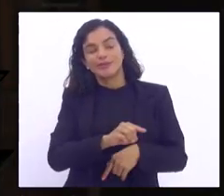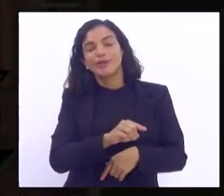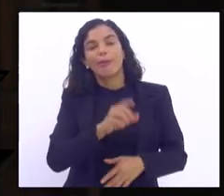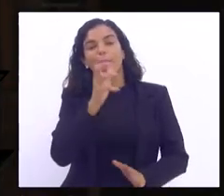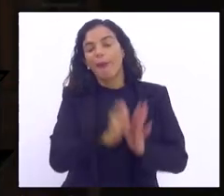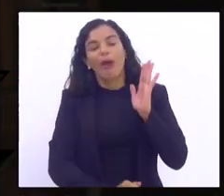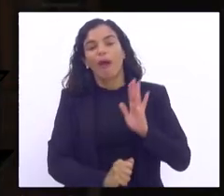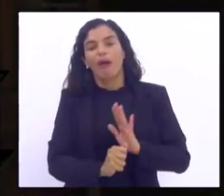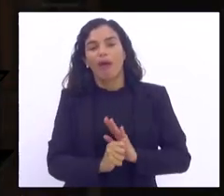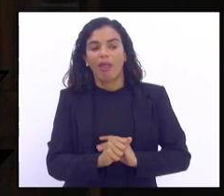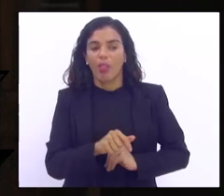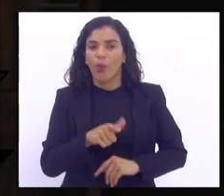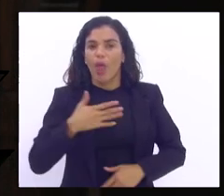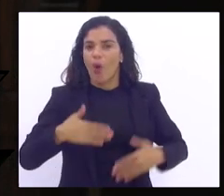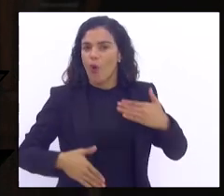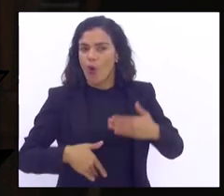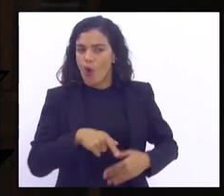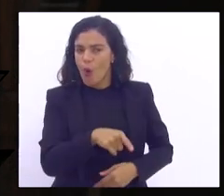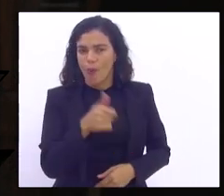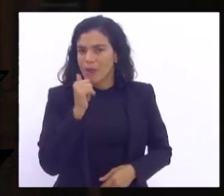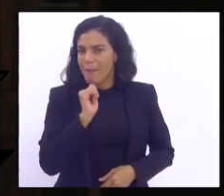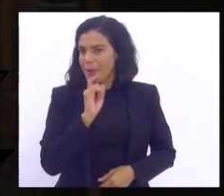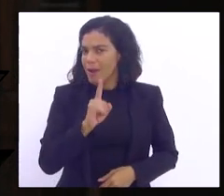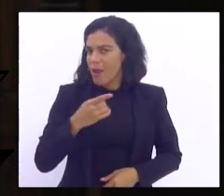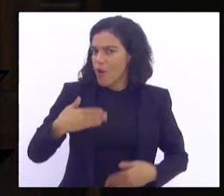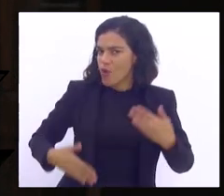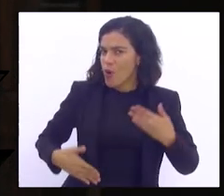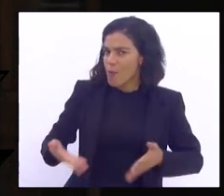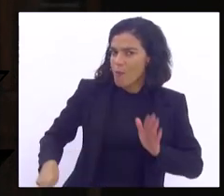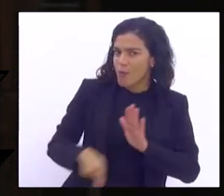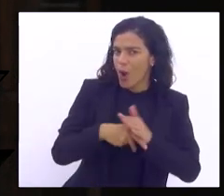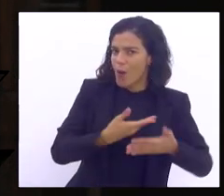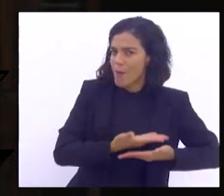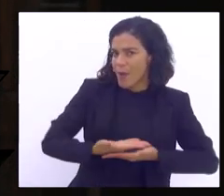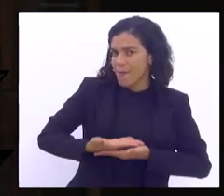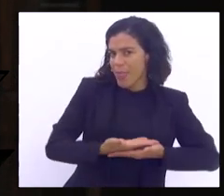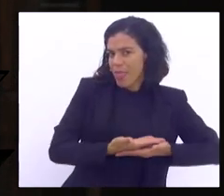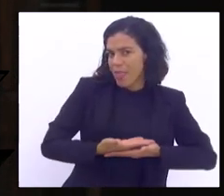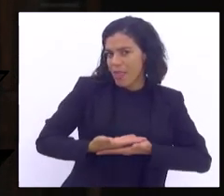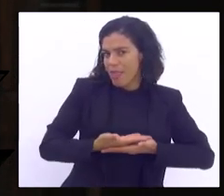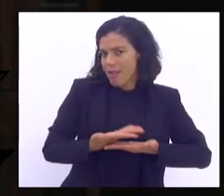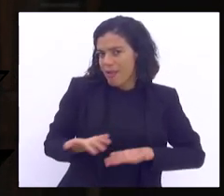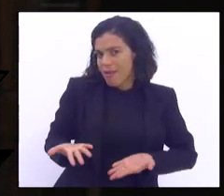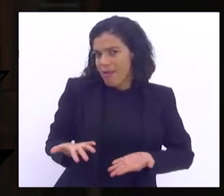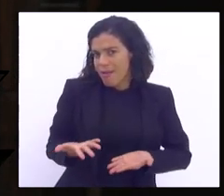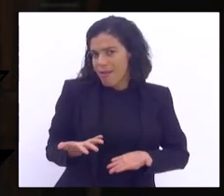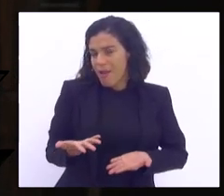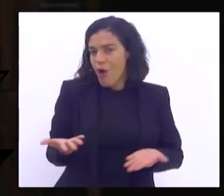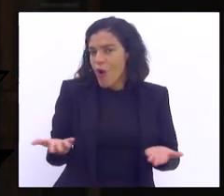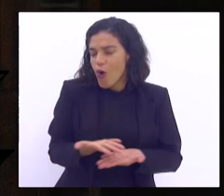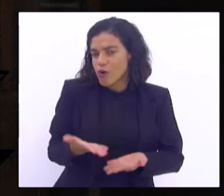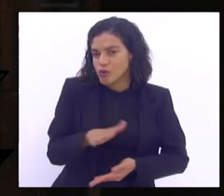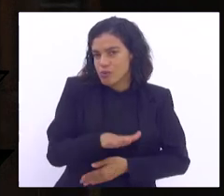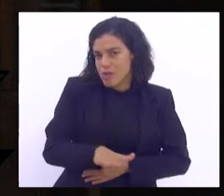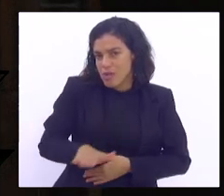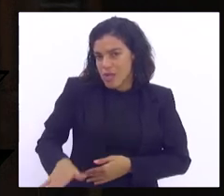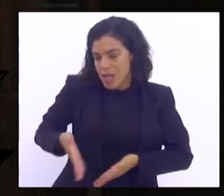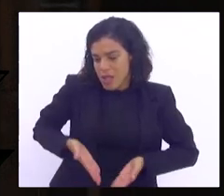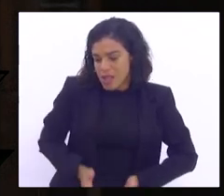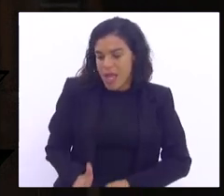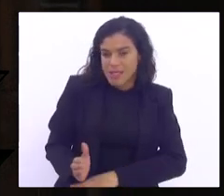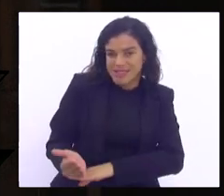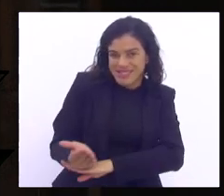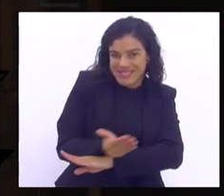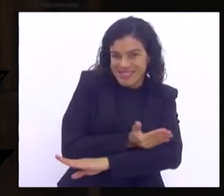dela. A vida de um bebê deve ser protegida com todas as circunstâncias. Sabemos que hoje uma criança que nasce